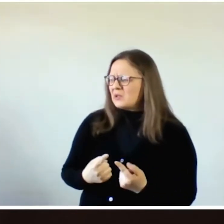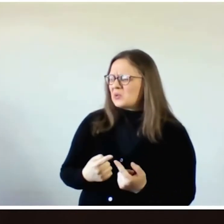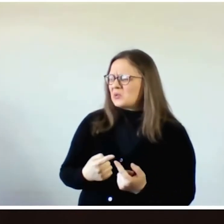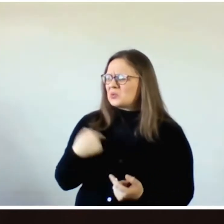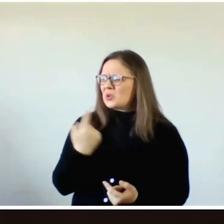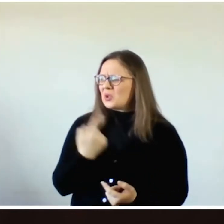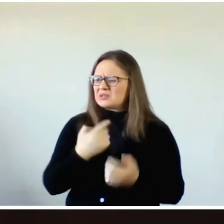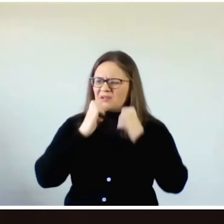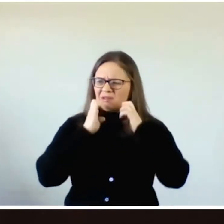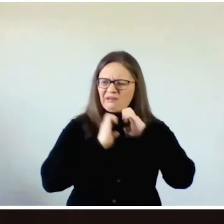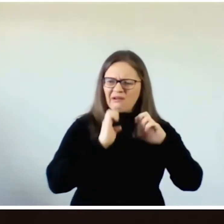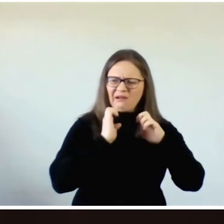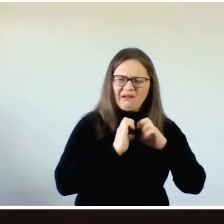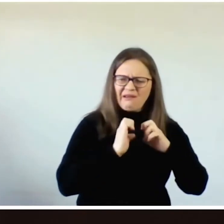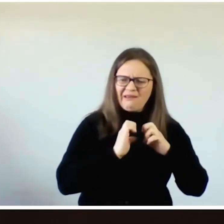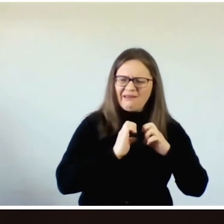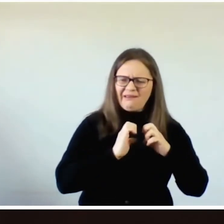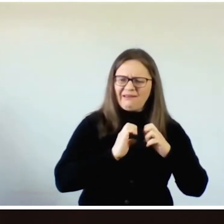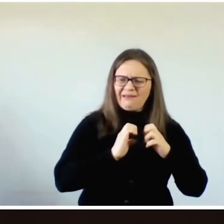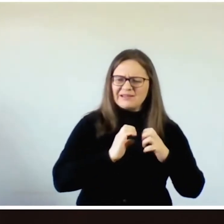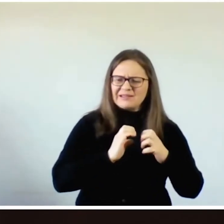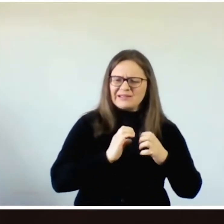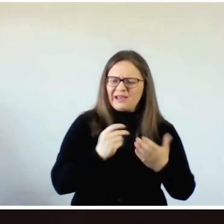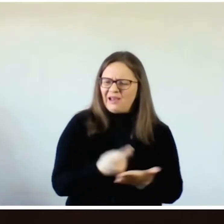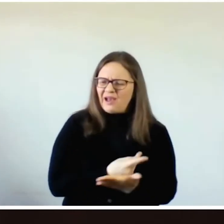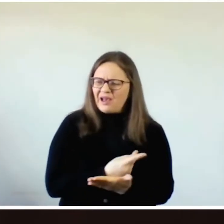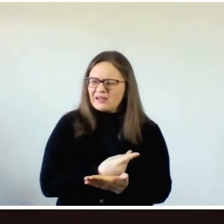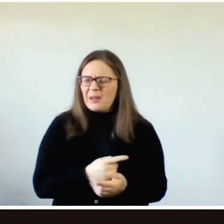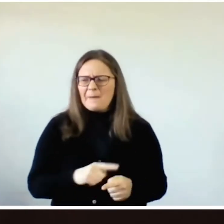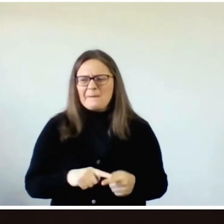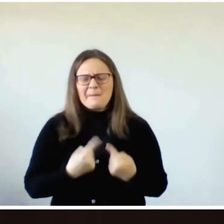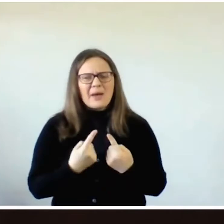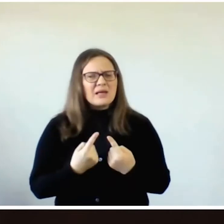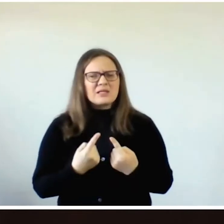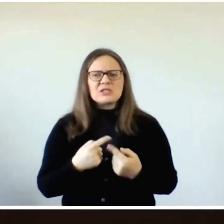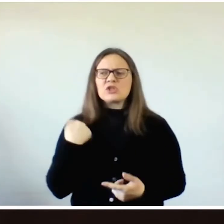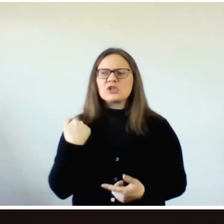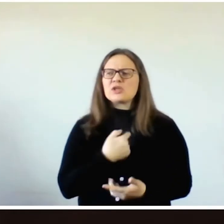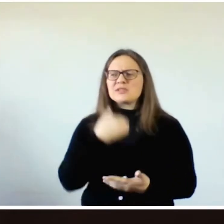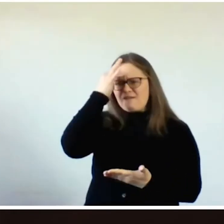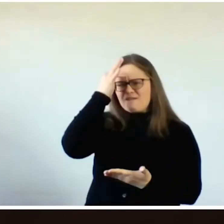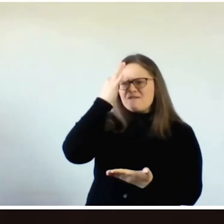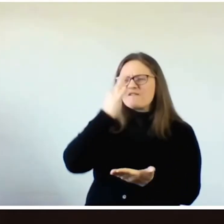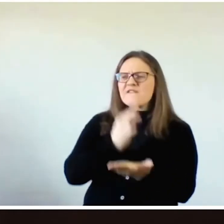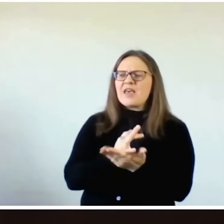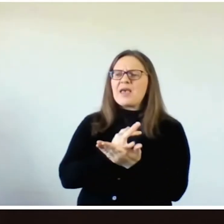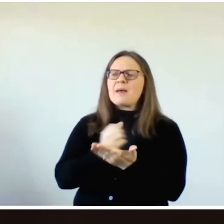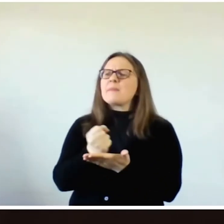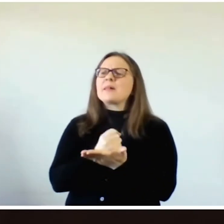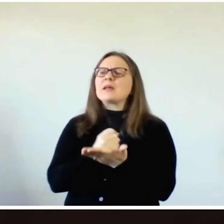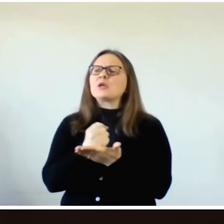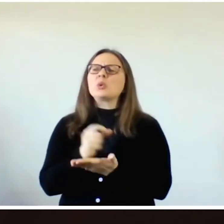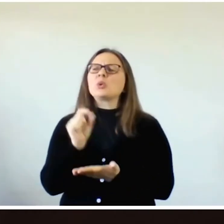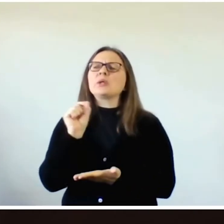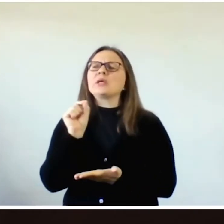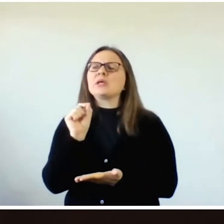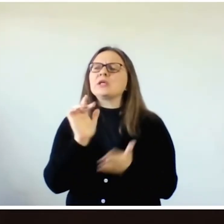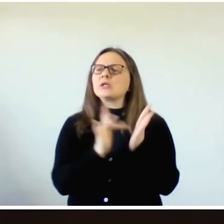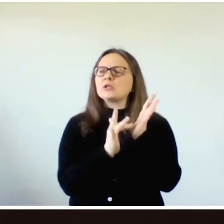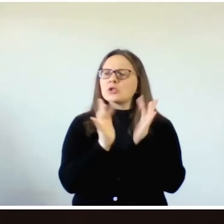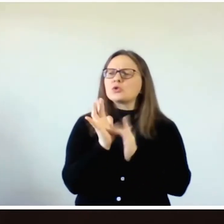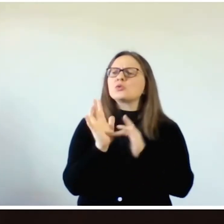A nossa fé se baseia nessa verdade. E somos tidos por falsas testemunhas de Deus, porque